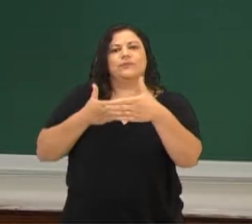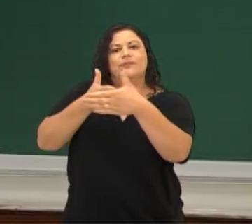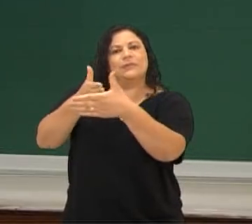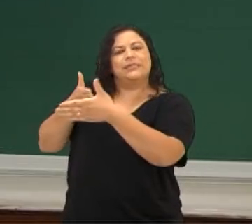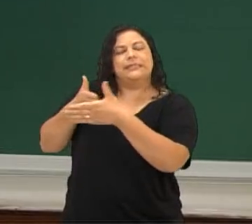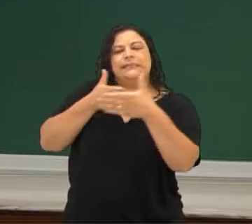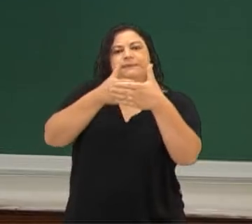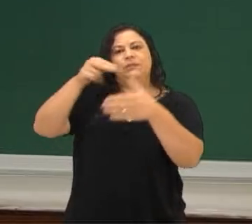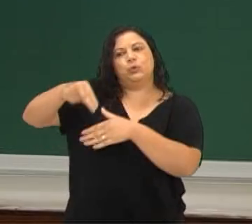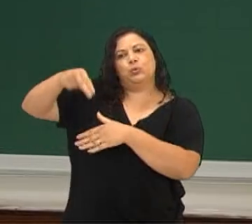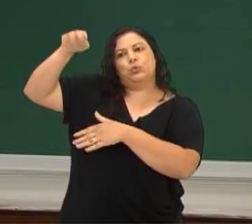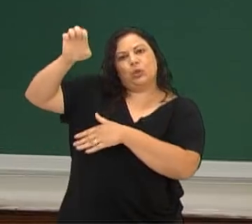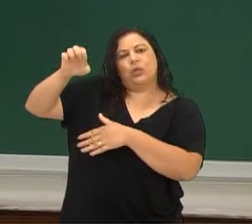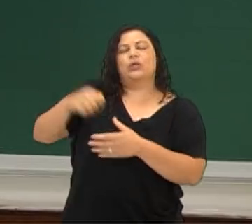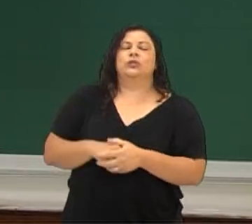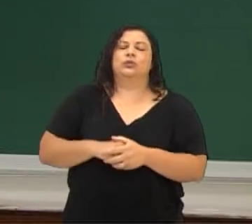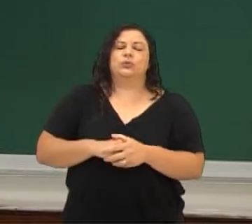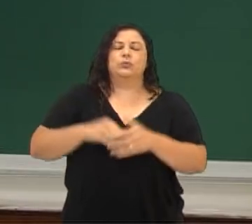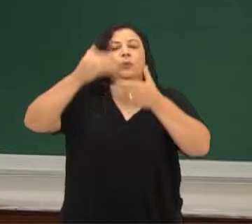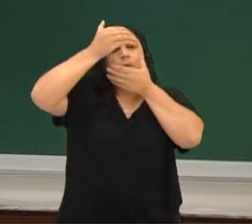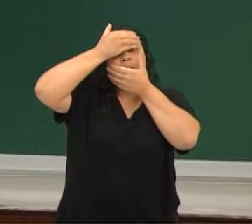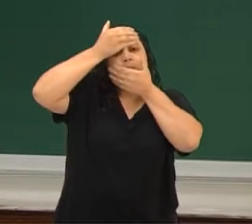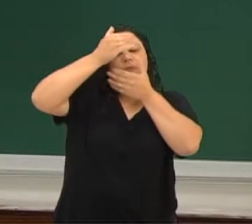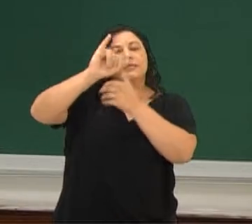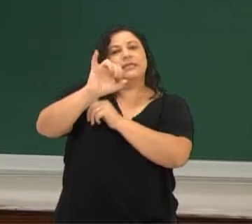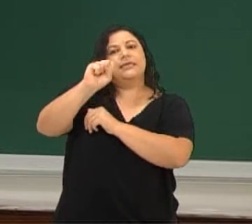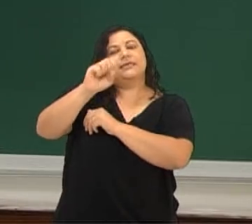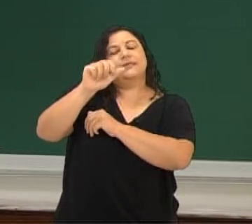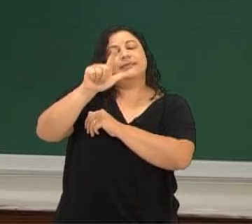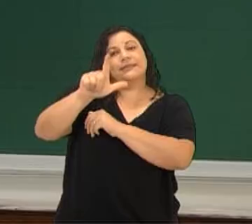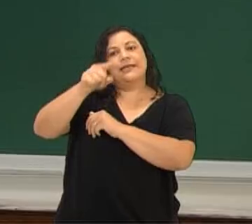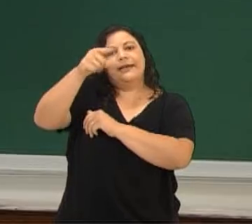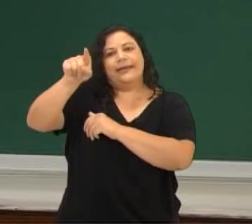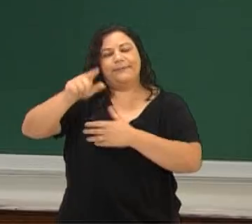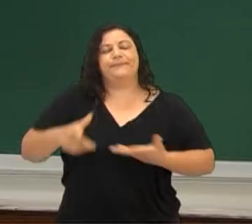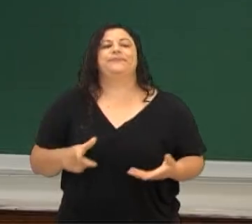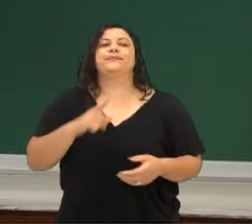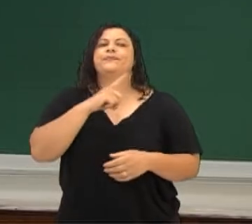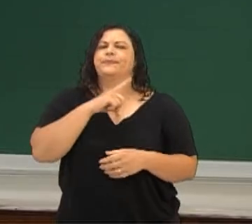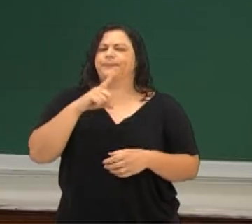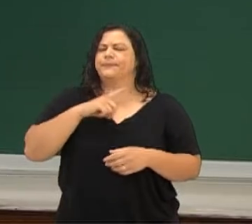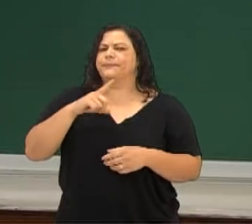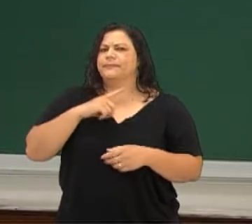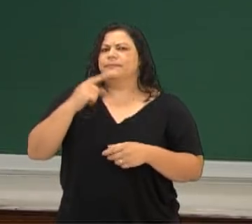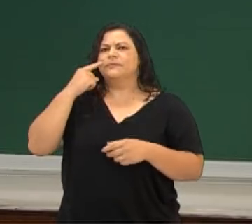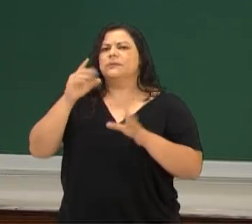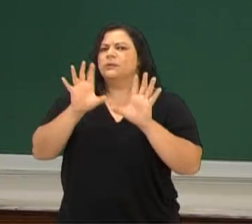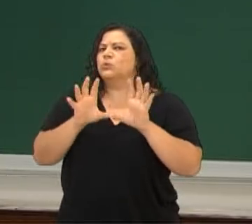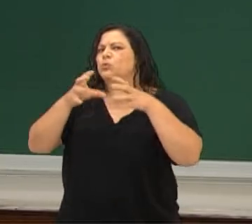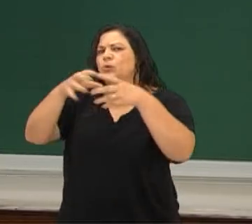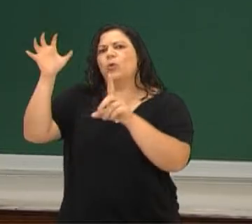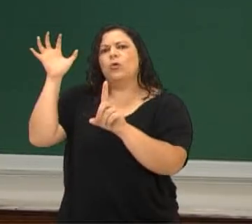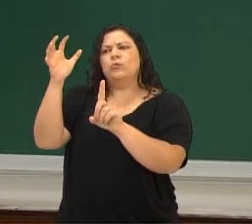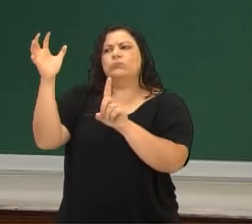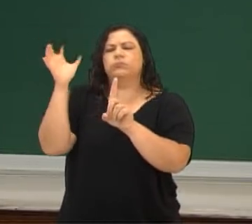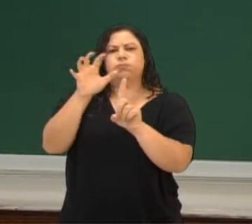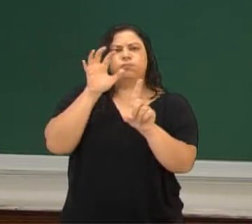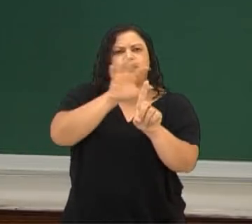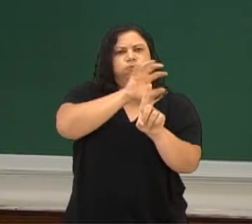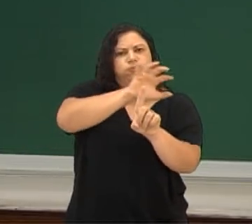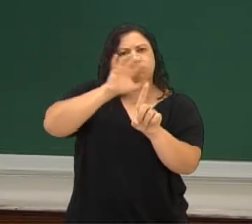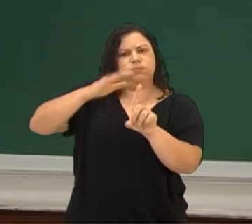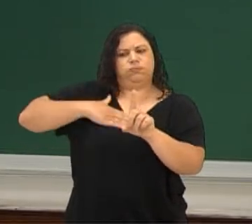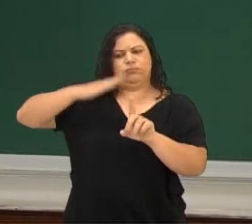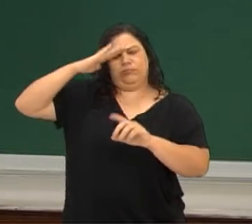ao norte, ou África Islâmica, porque recebeu, nós temos a região do Maghreb aqui, que teve uma influência árabe